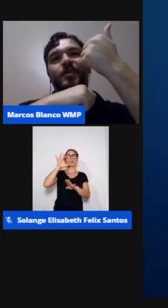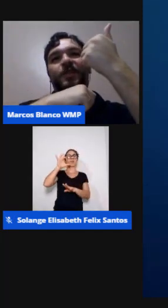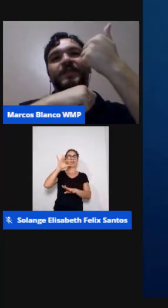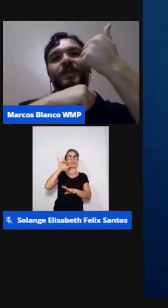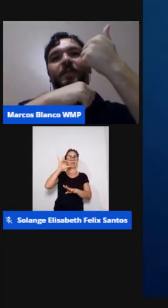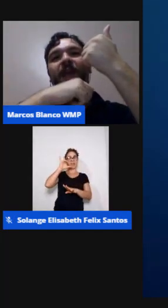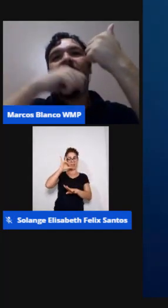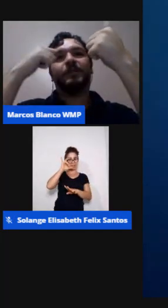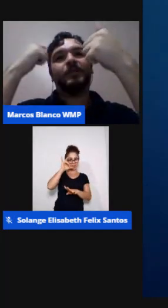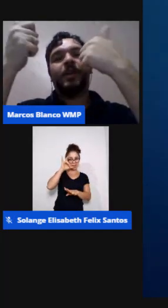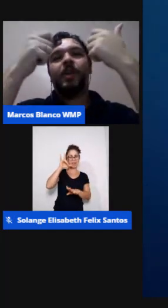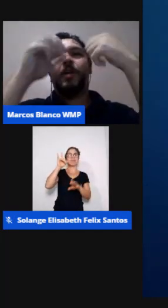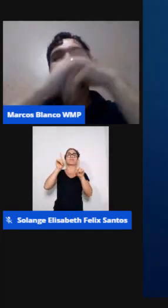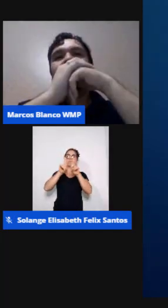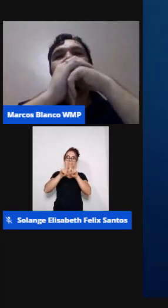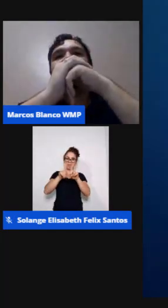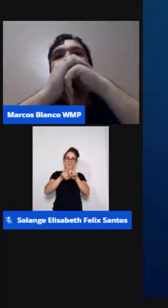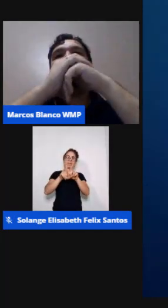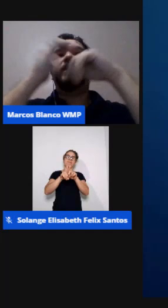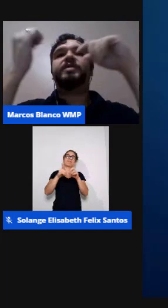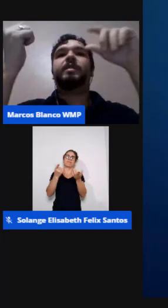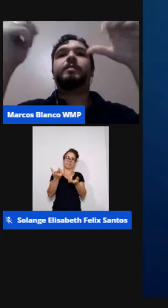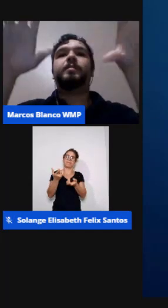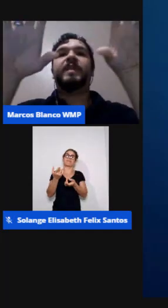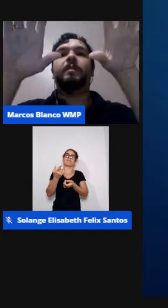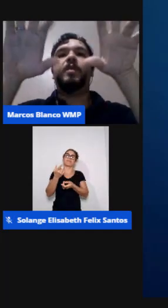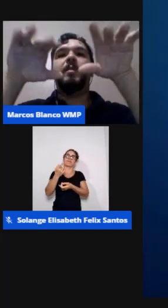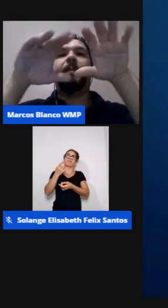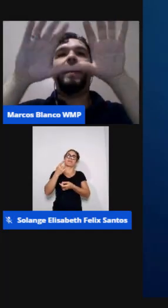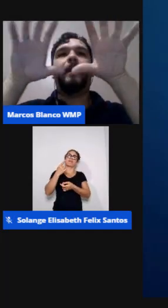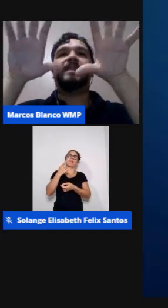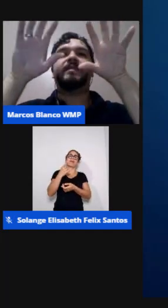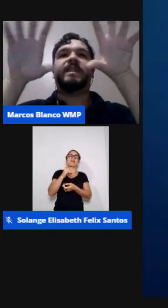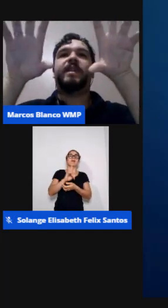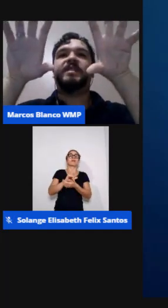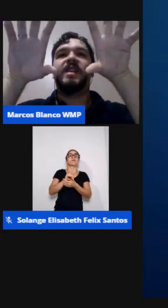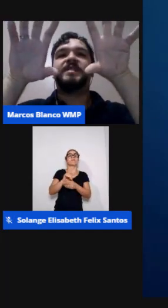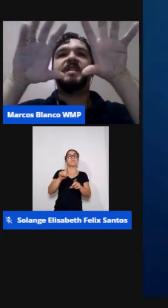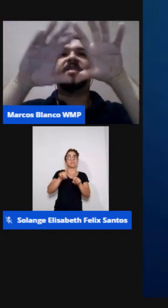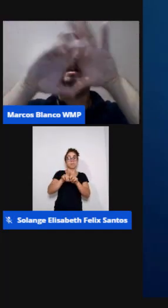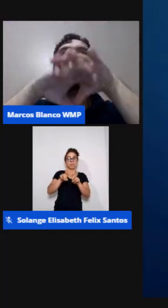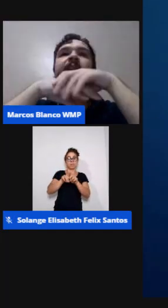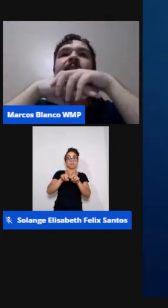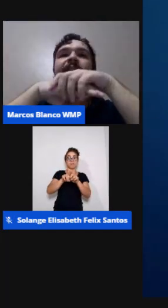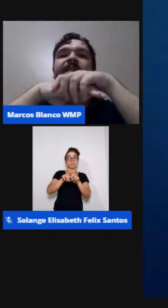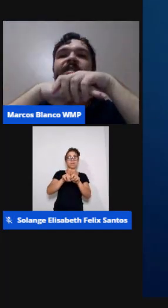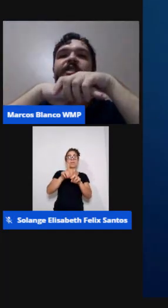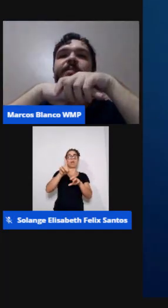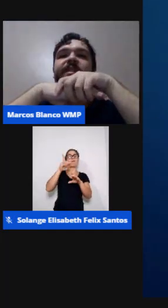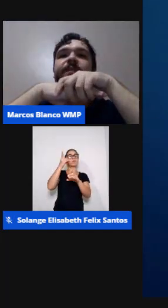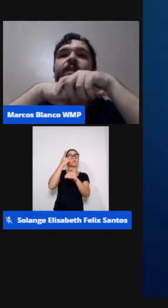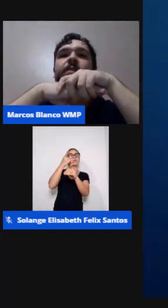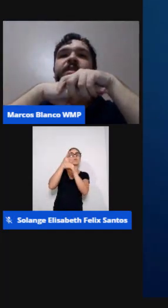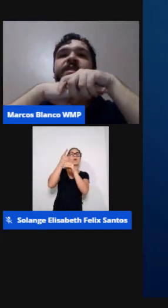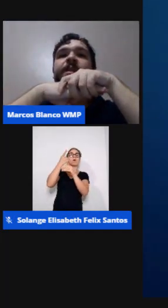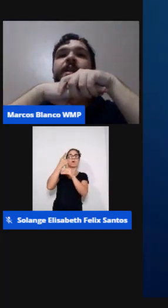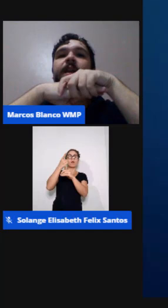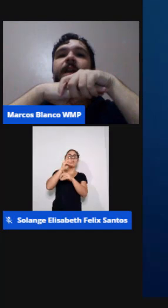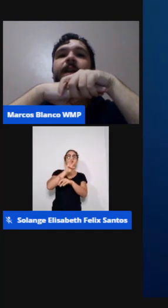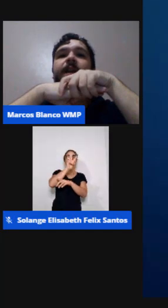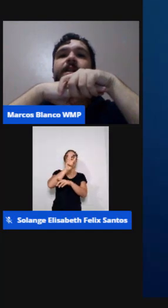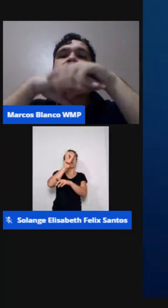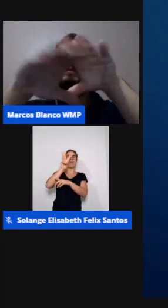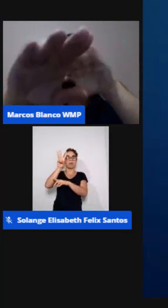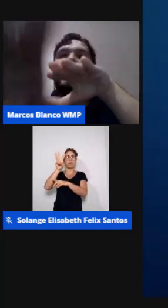lá, né, que tem, o pessoal sempre pede, os influenciadores, WMP Brasil, você vai achar a gente lá nessas 3